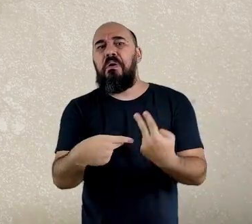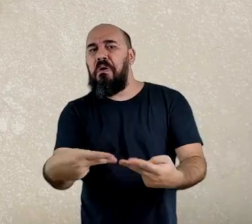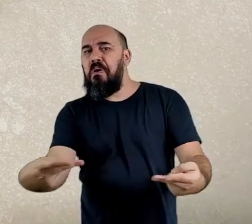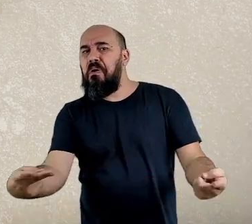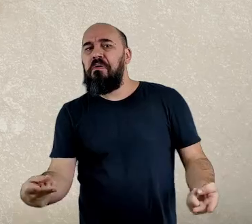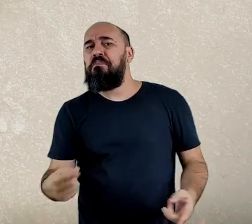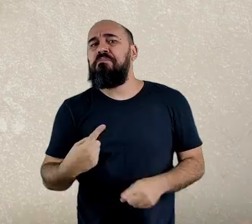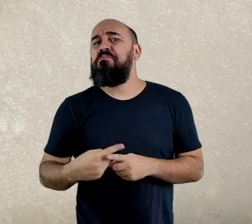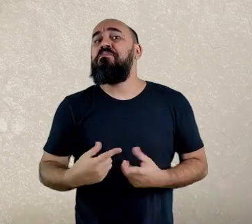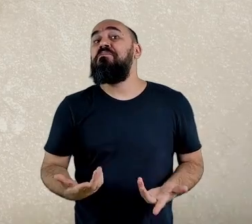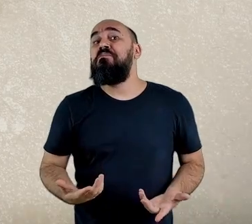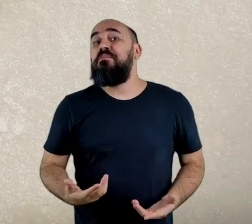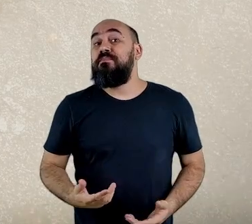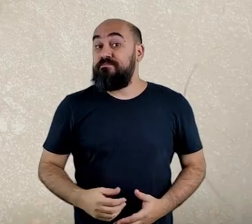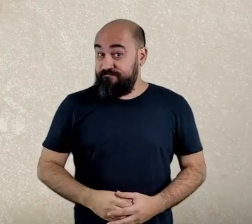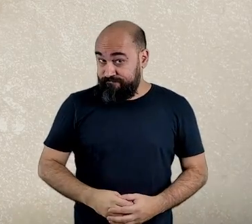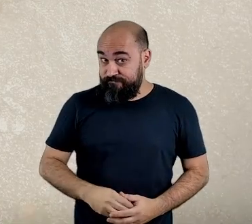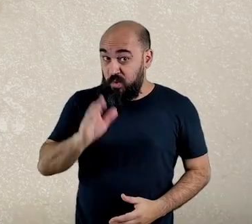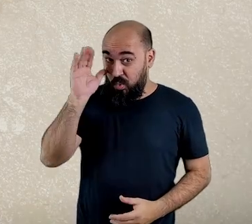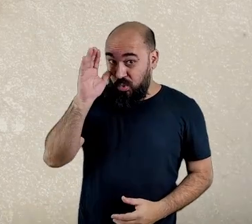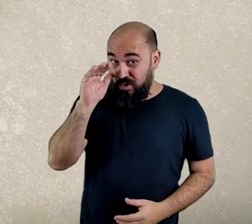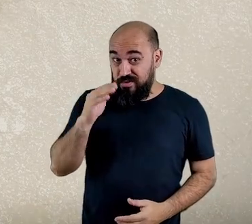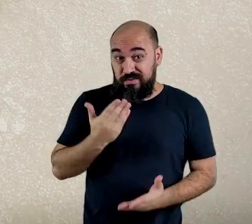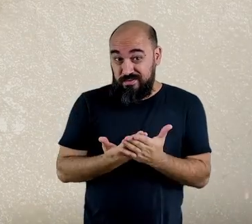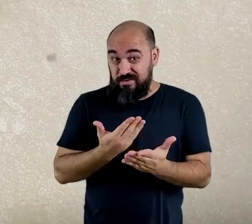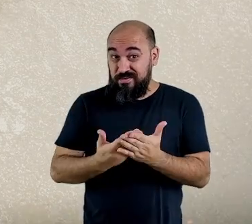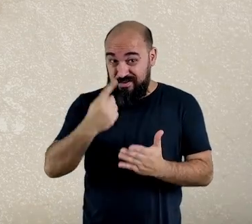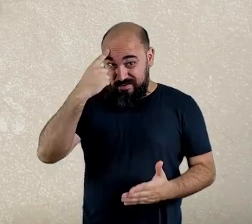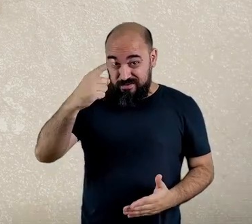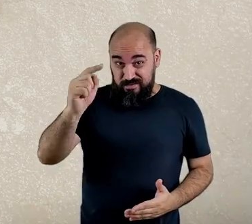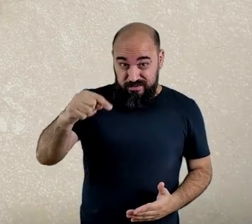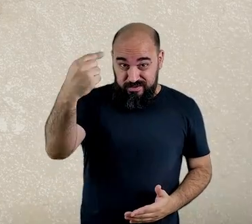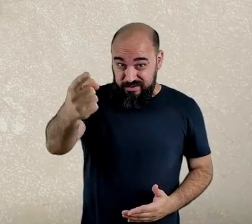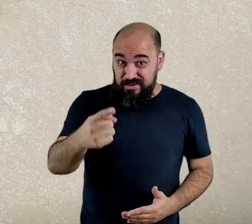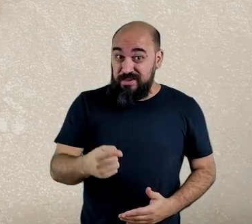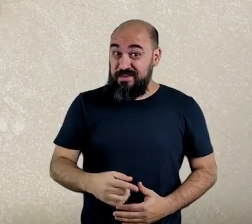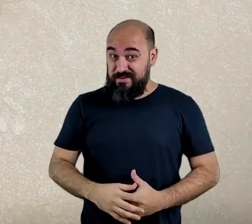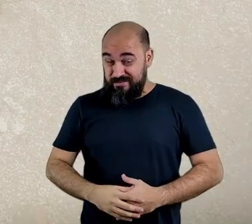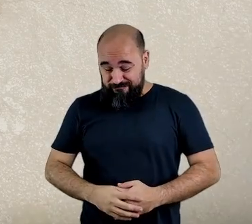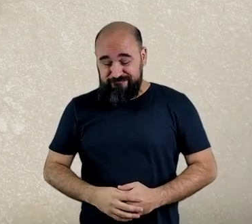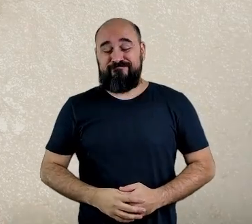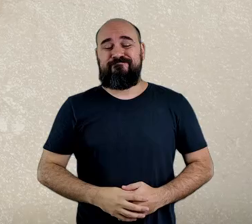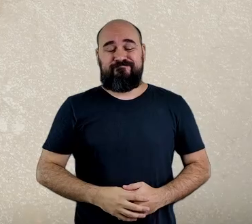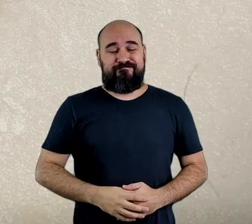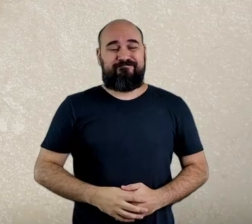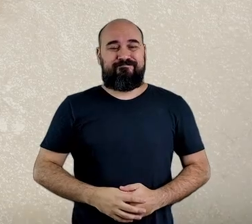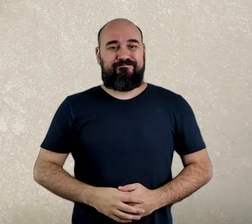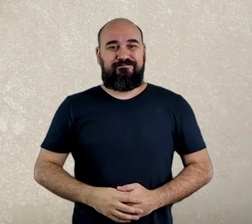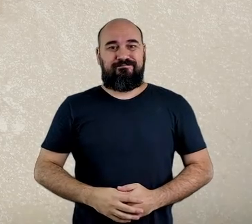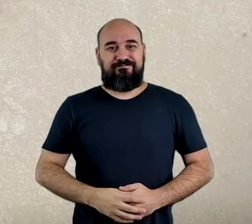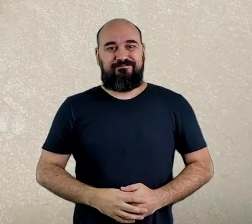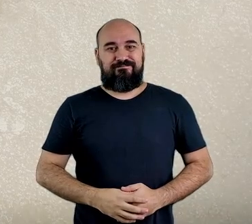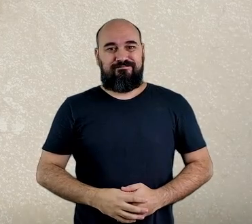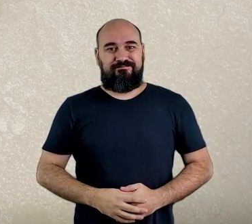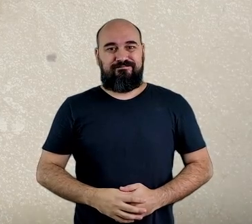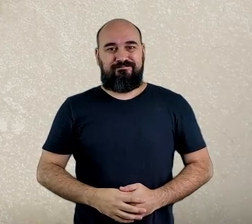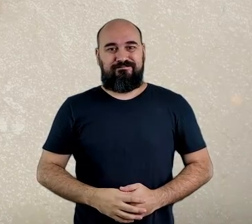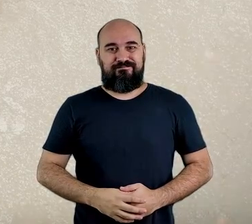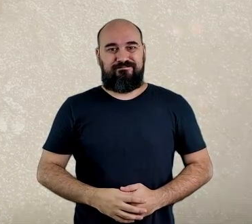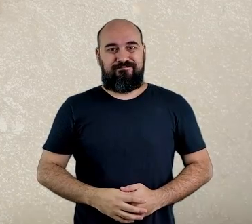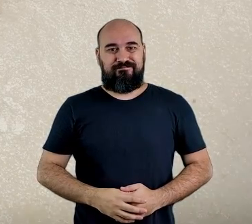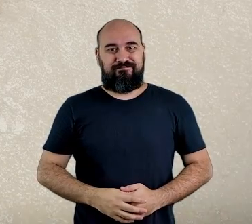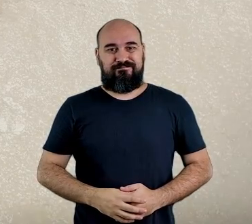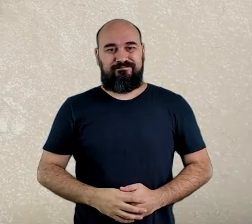e matar quem estava lá embaixo? De acordo com Flávio Josefo, os romanos tiveram uma ideia cruel. Eles trouxeram